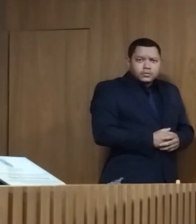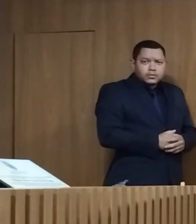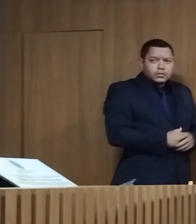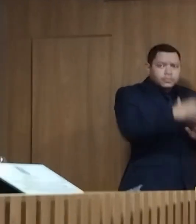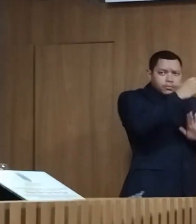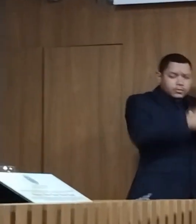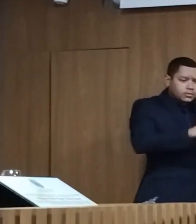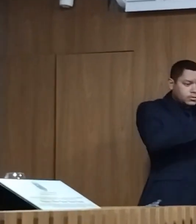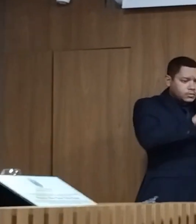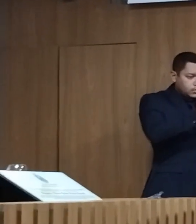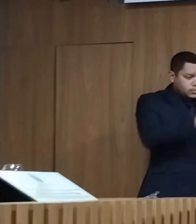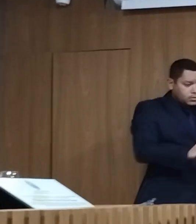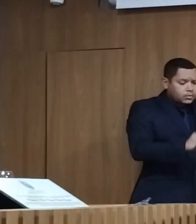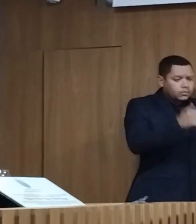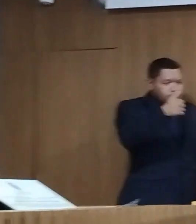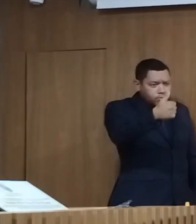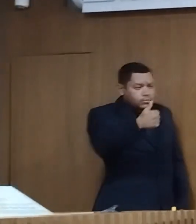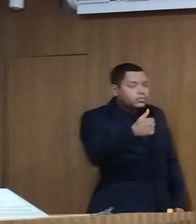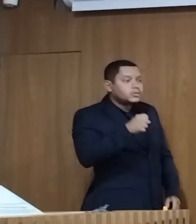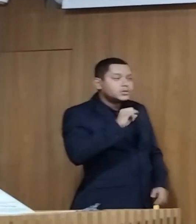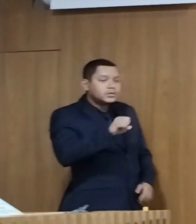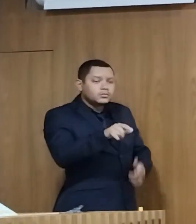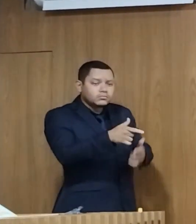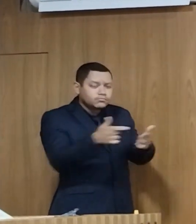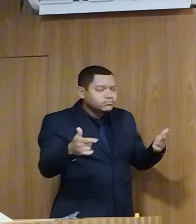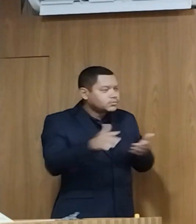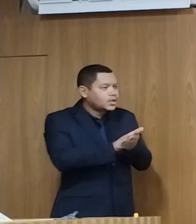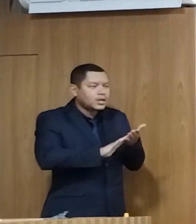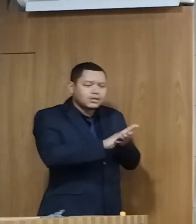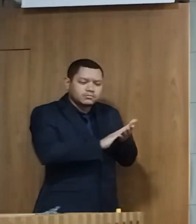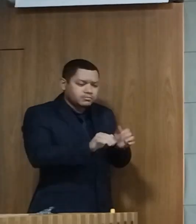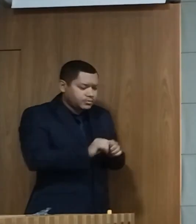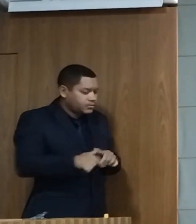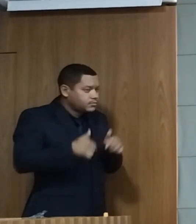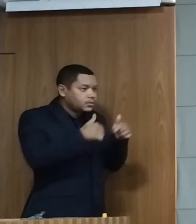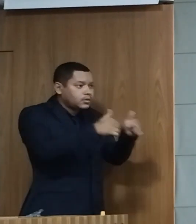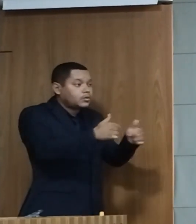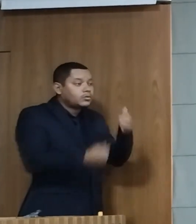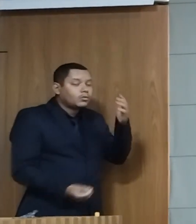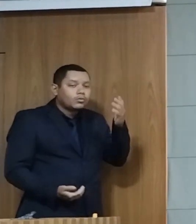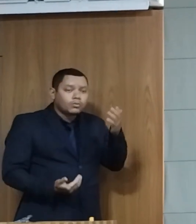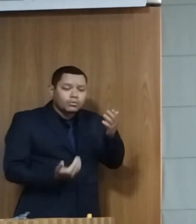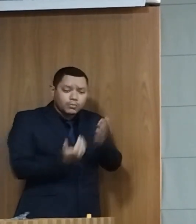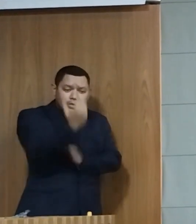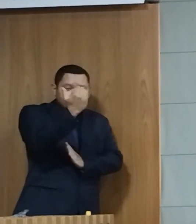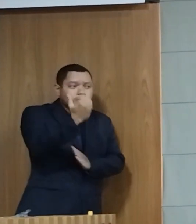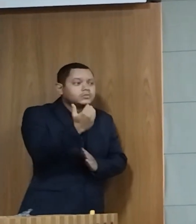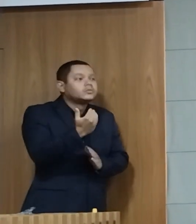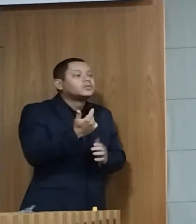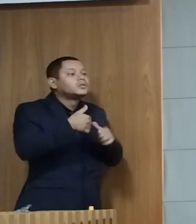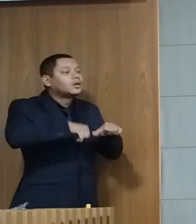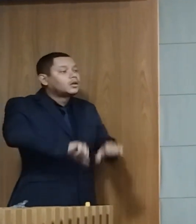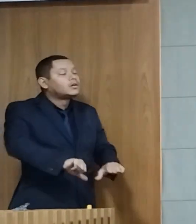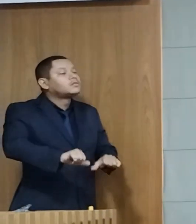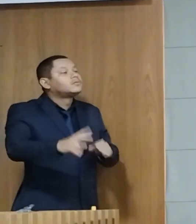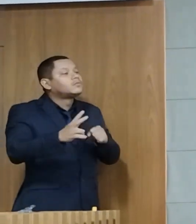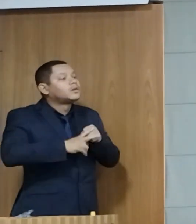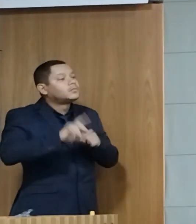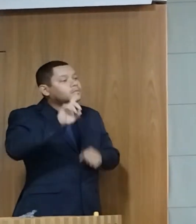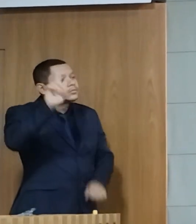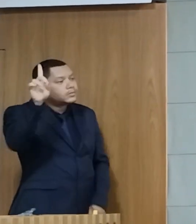vai dizer: sem ele nada do que foi feito se fez. João vai dizer: no princípio era o verbo estava com Deus, e o verbo?